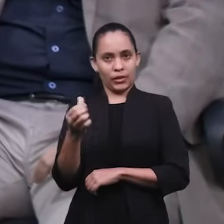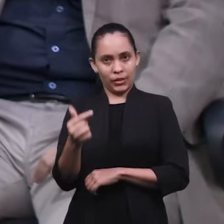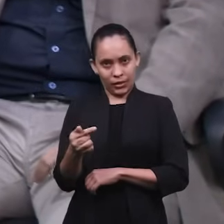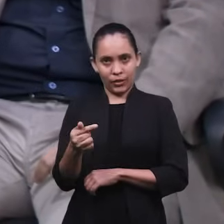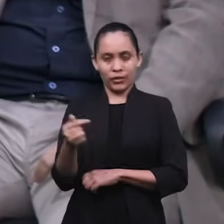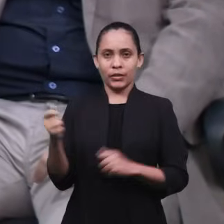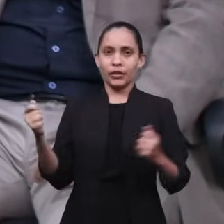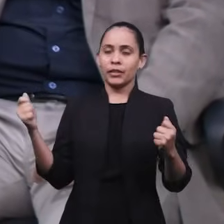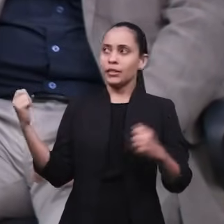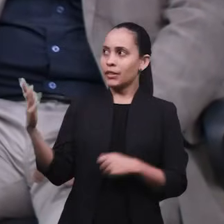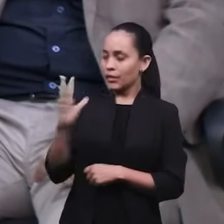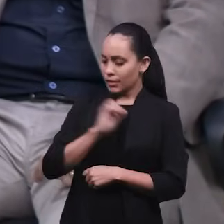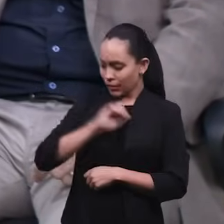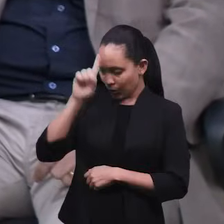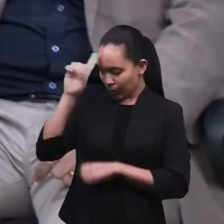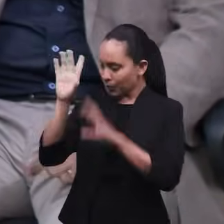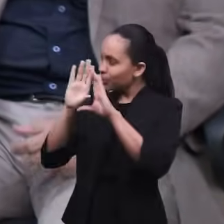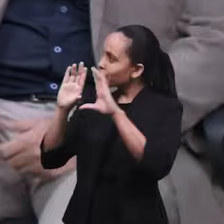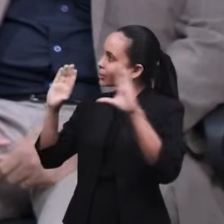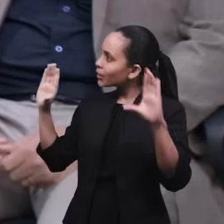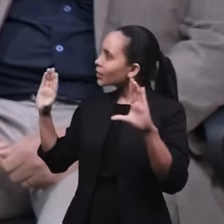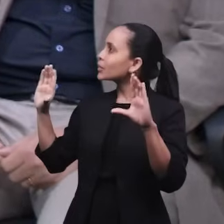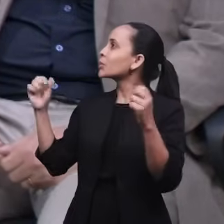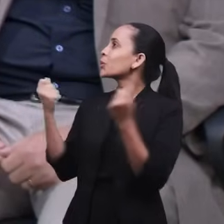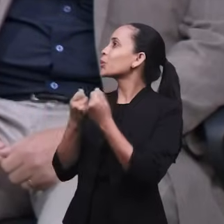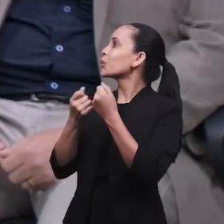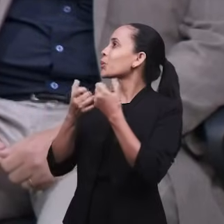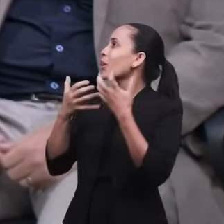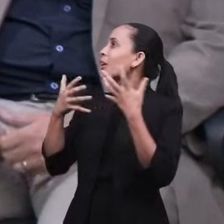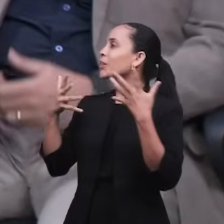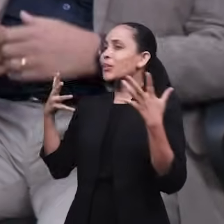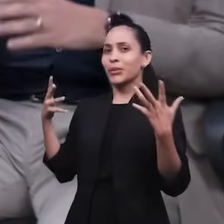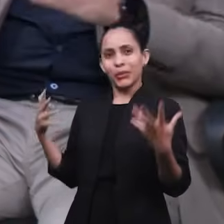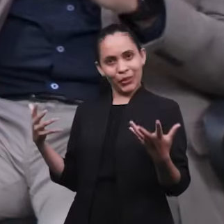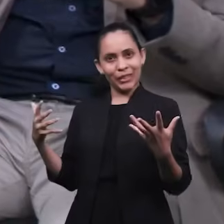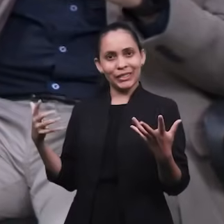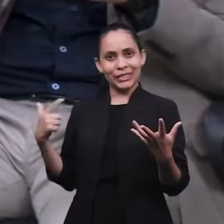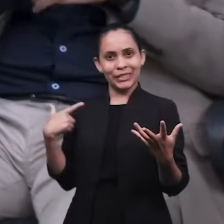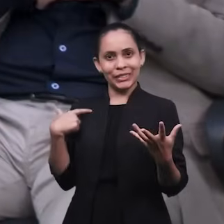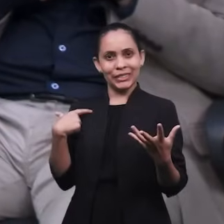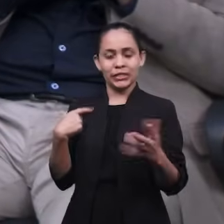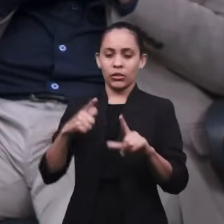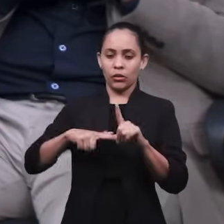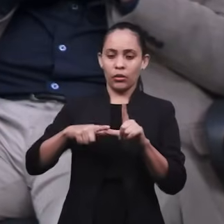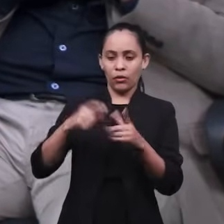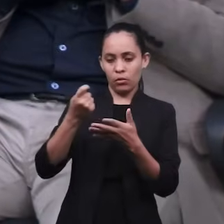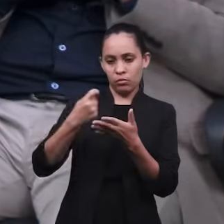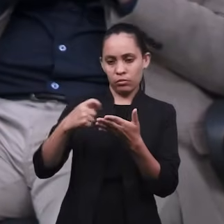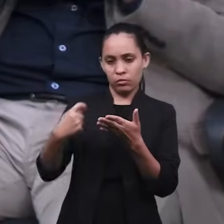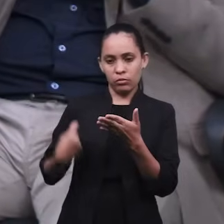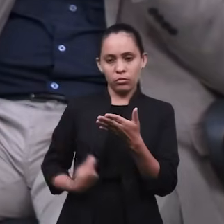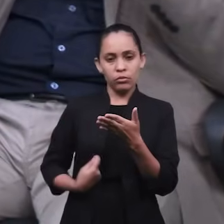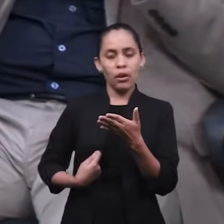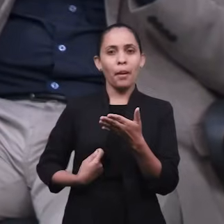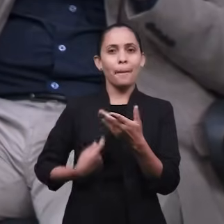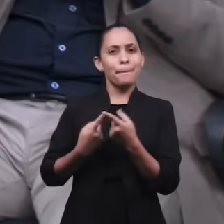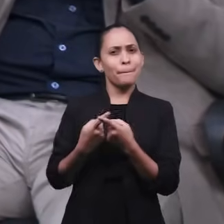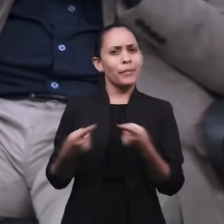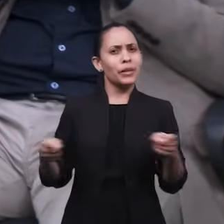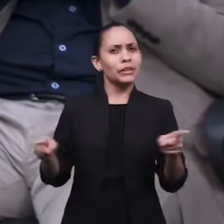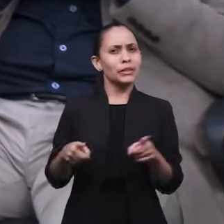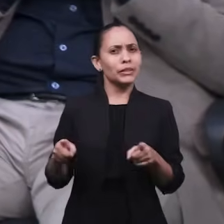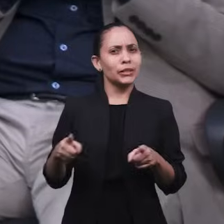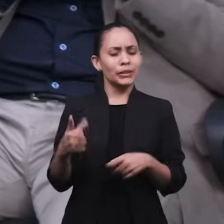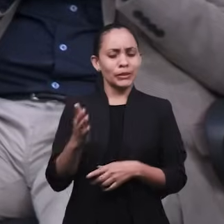Ser exaltado a Deus sobre os céus, seja a tua glória sobre toda a terra. Ele não compôs louvor imediatamente, mas a melodia